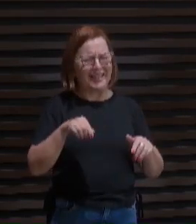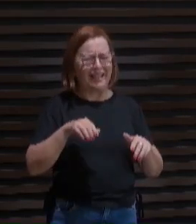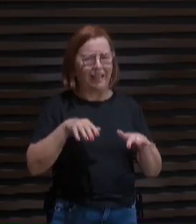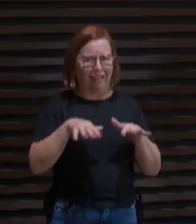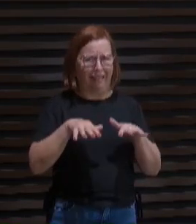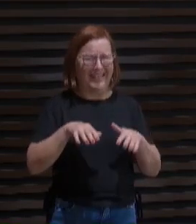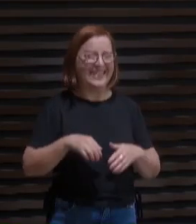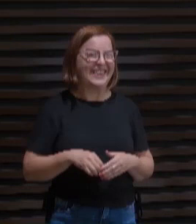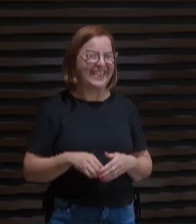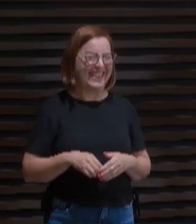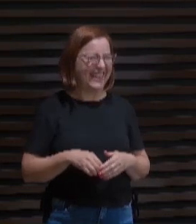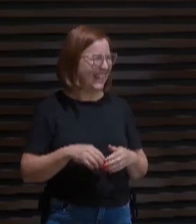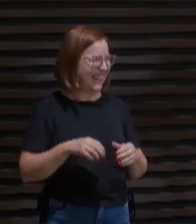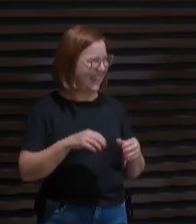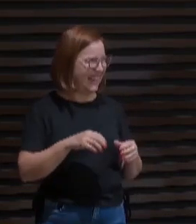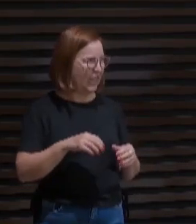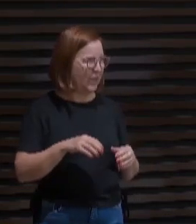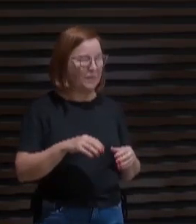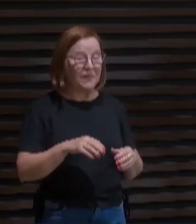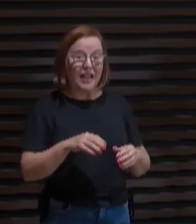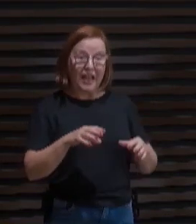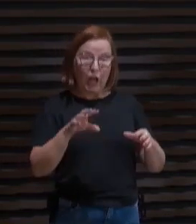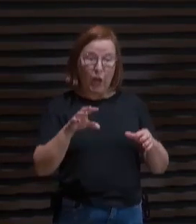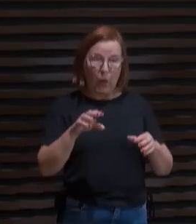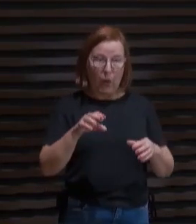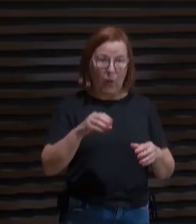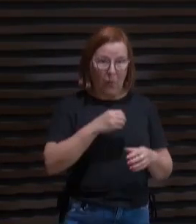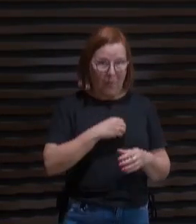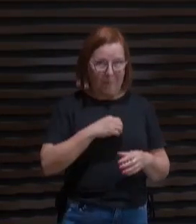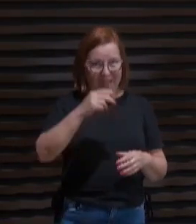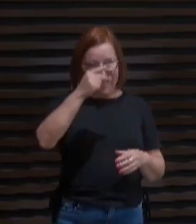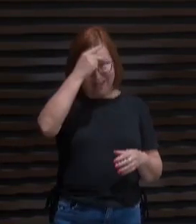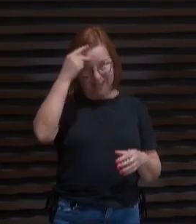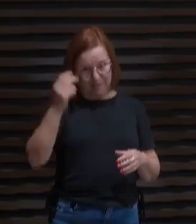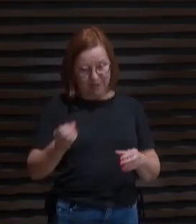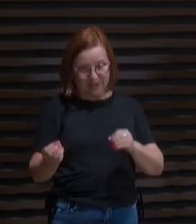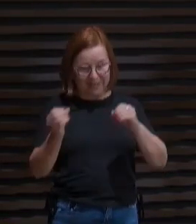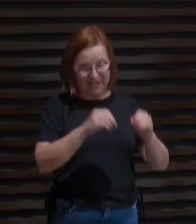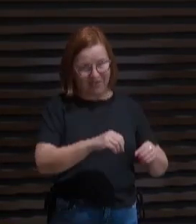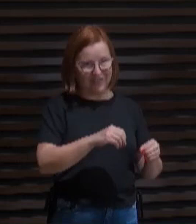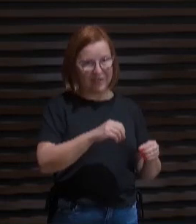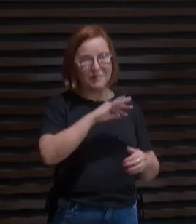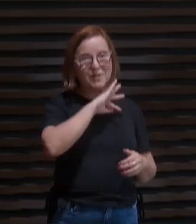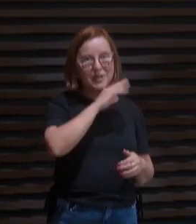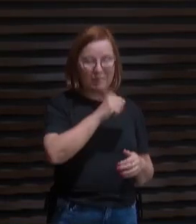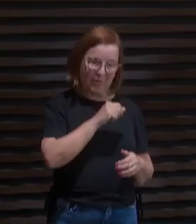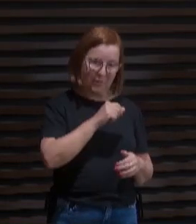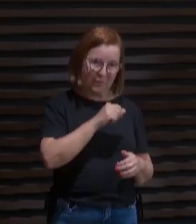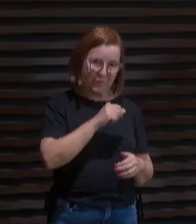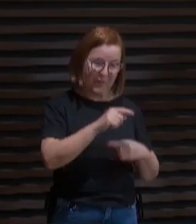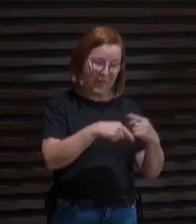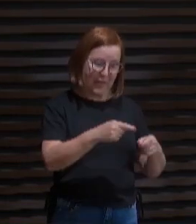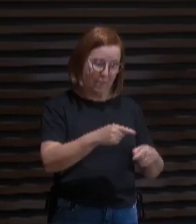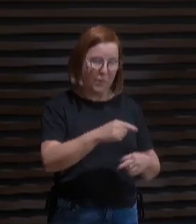Pegava o pecado dele e transferia para o animal, e esse animal ele era o quê? Imolado. Porque a Bíblia